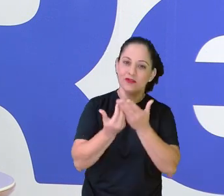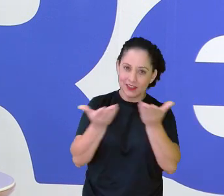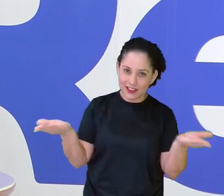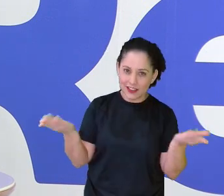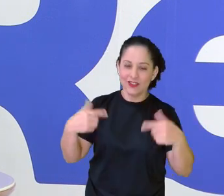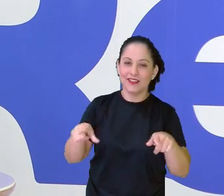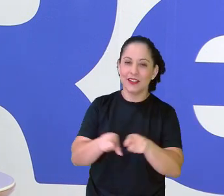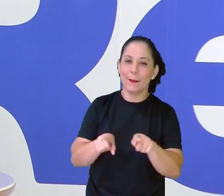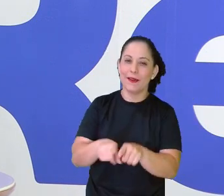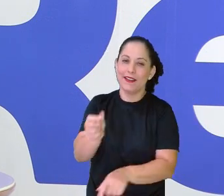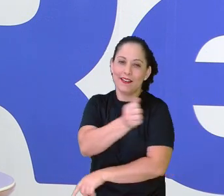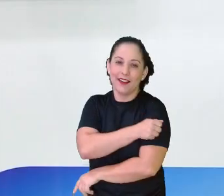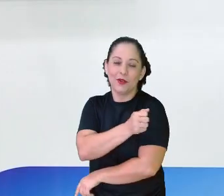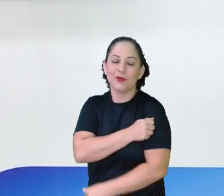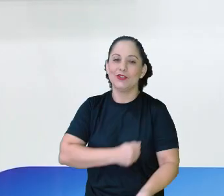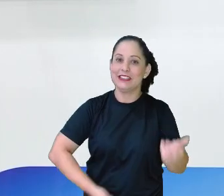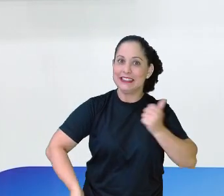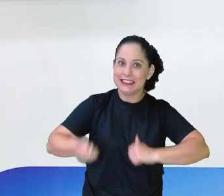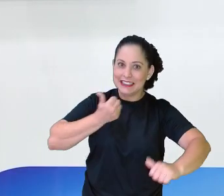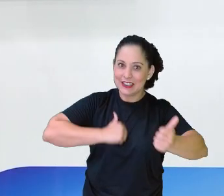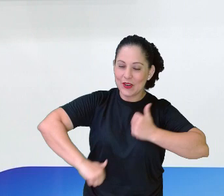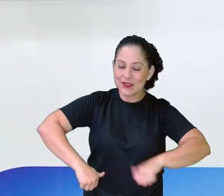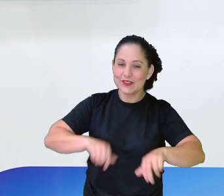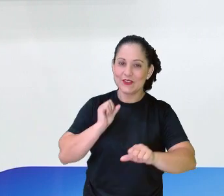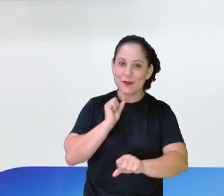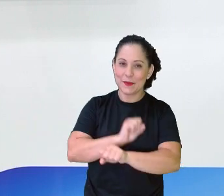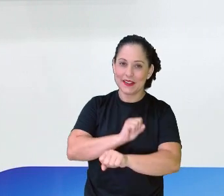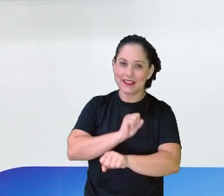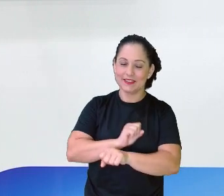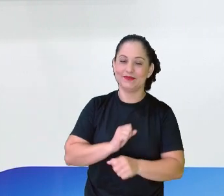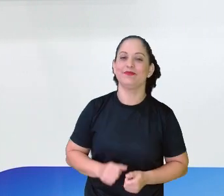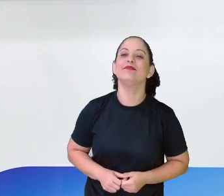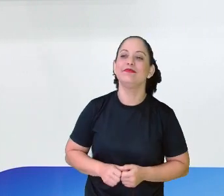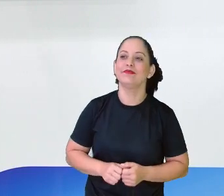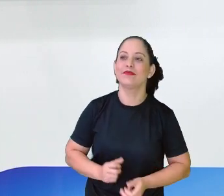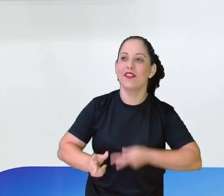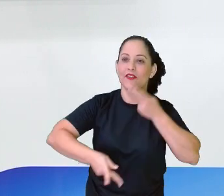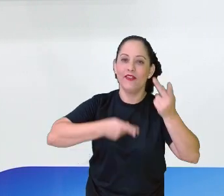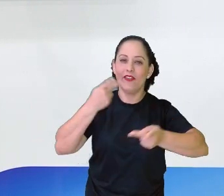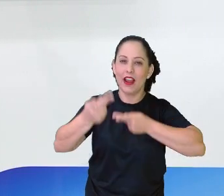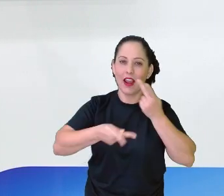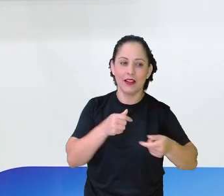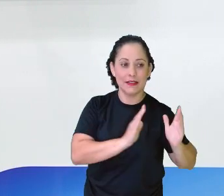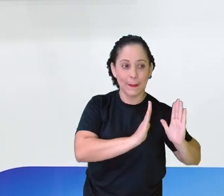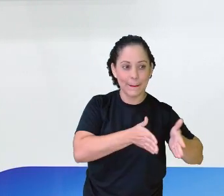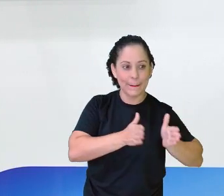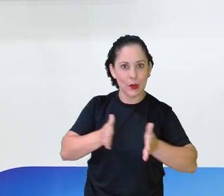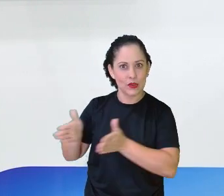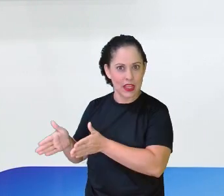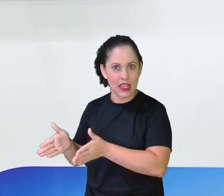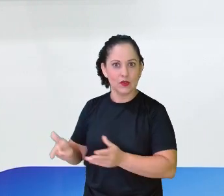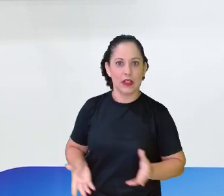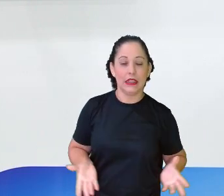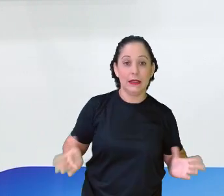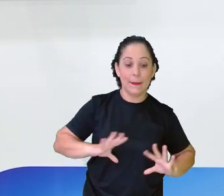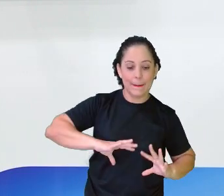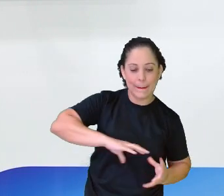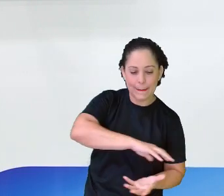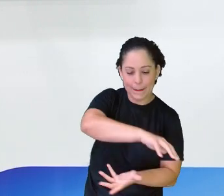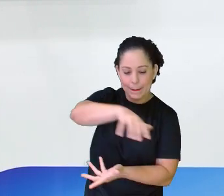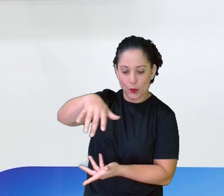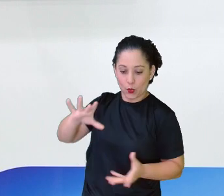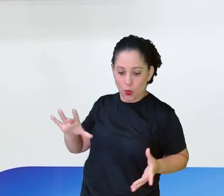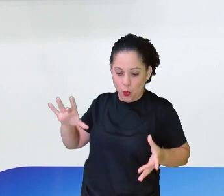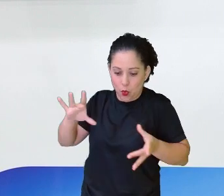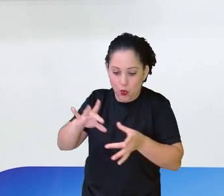aguardando ansiosos. É verdade, gente. A gente já está falando muito desse processo de globalização, esse processo de mudança que a gente está